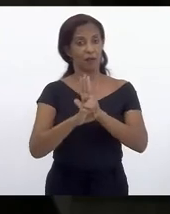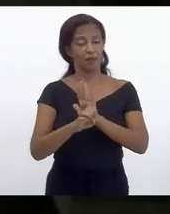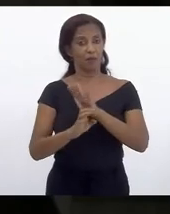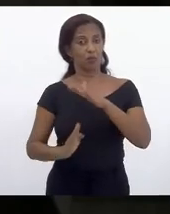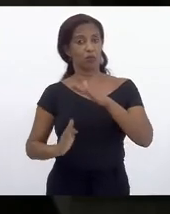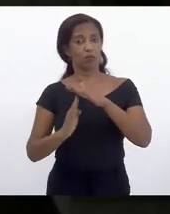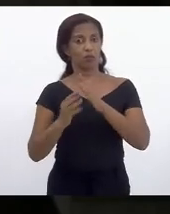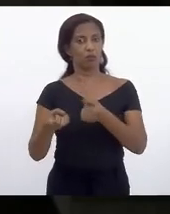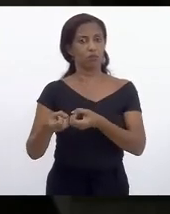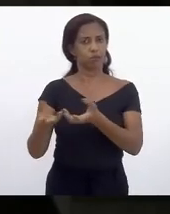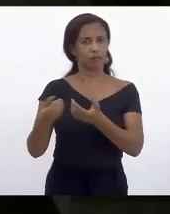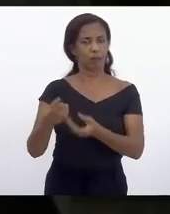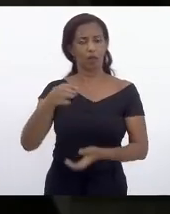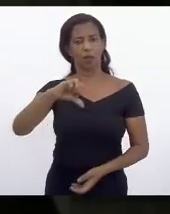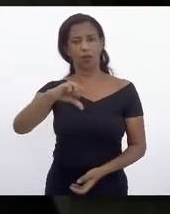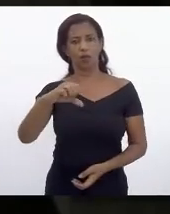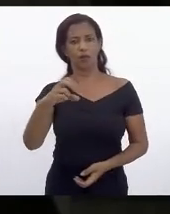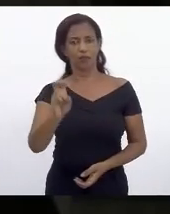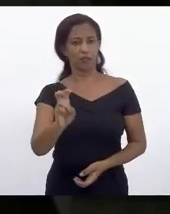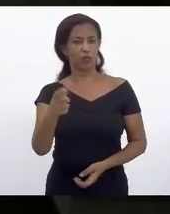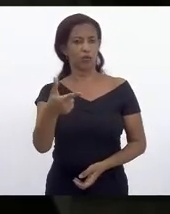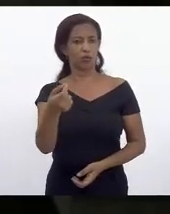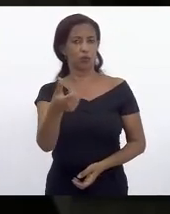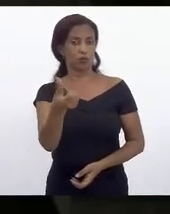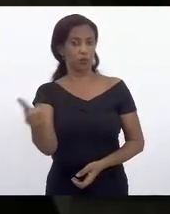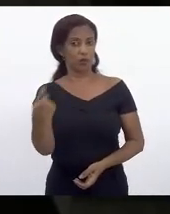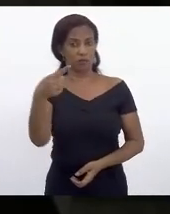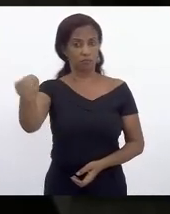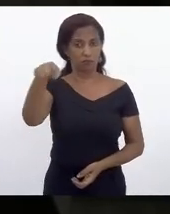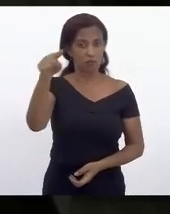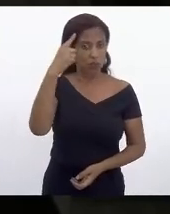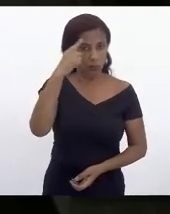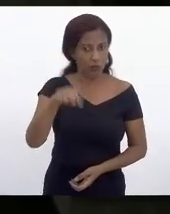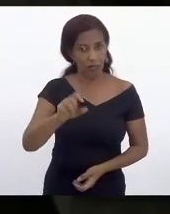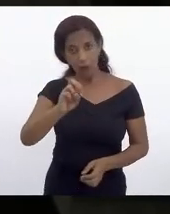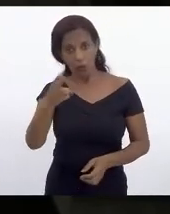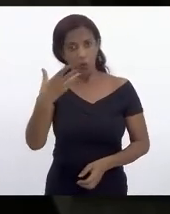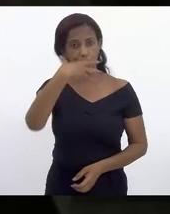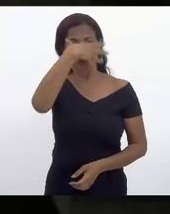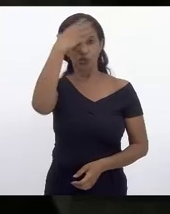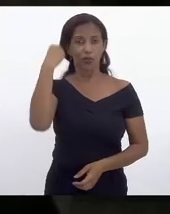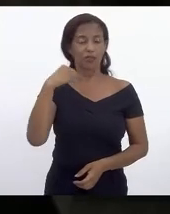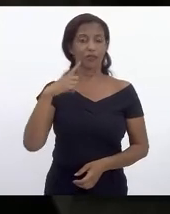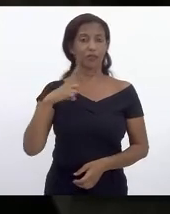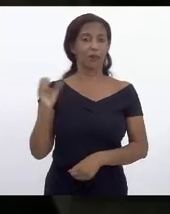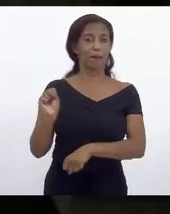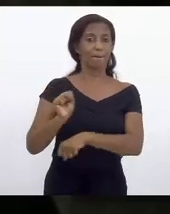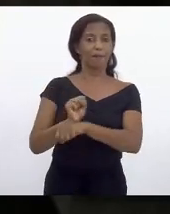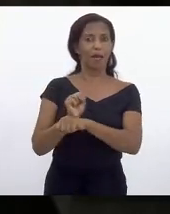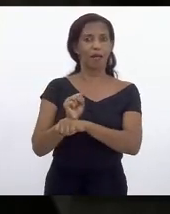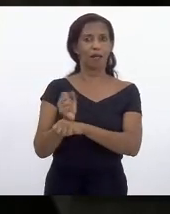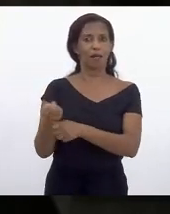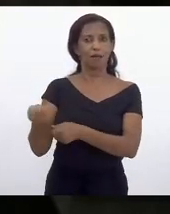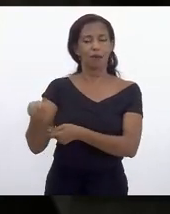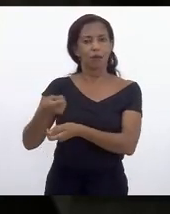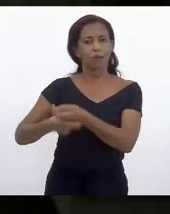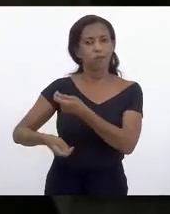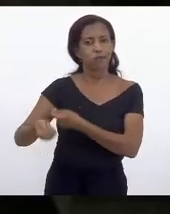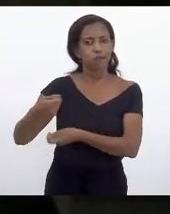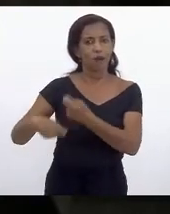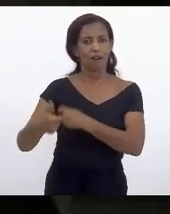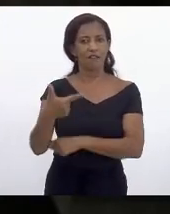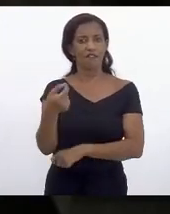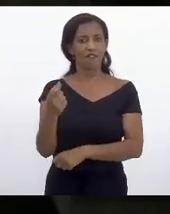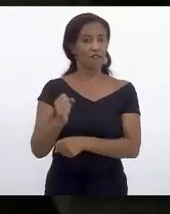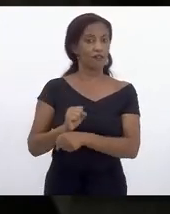teto de gastos, 95 de 2016, para quem não sabe, para quem se esqueceu, ela congela os investimentos por 20